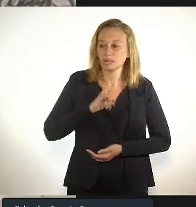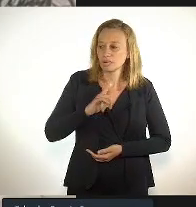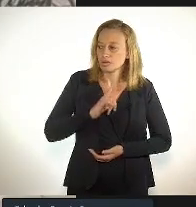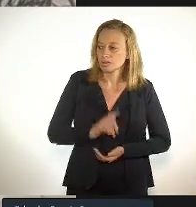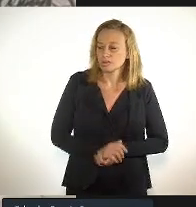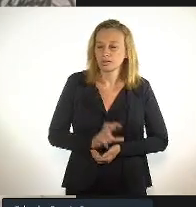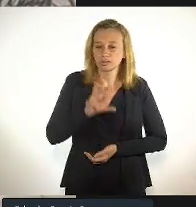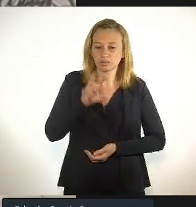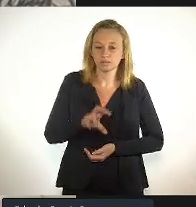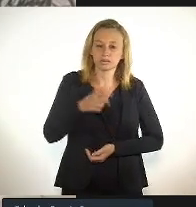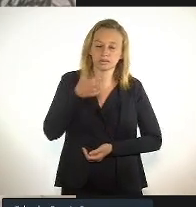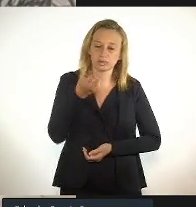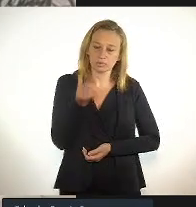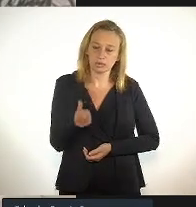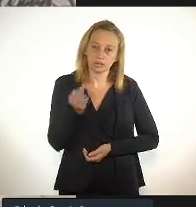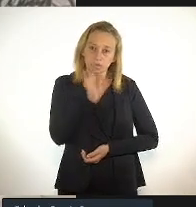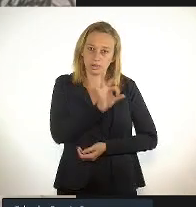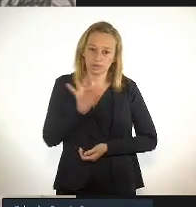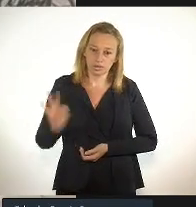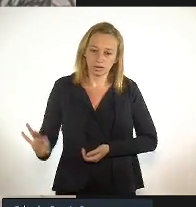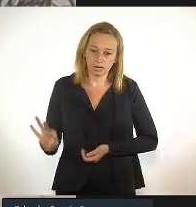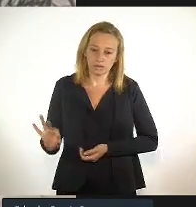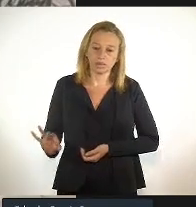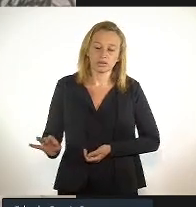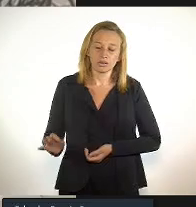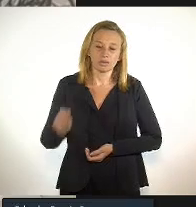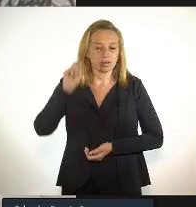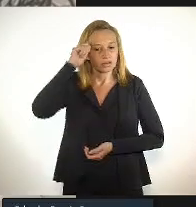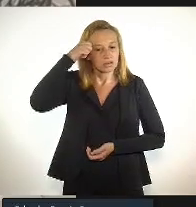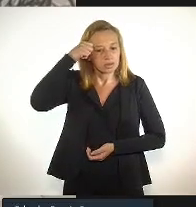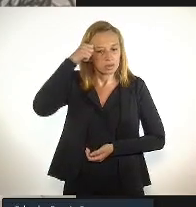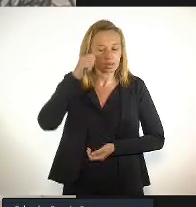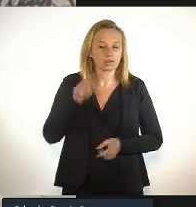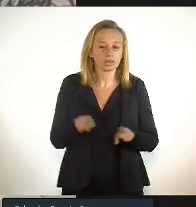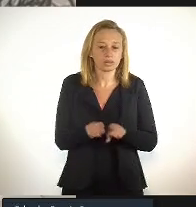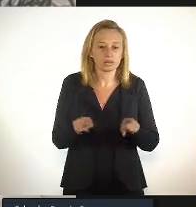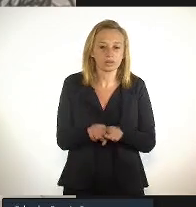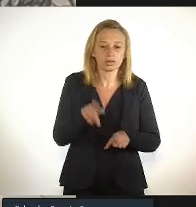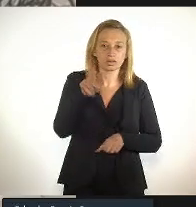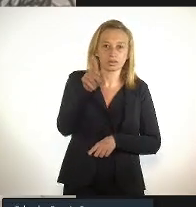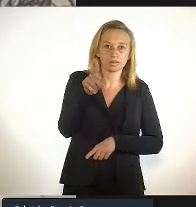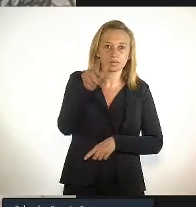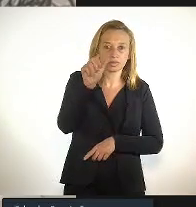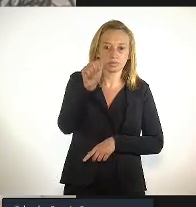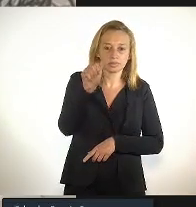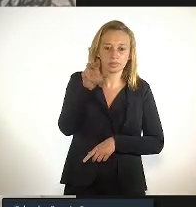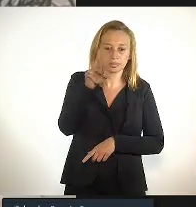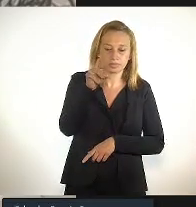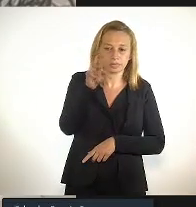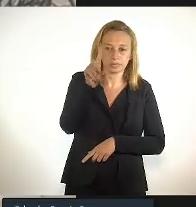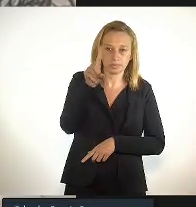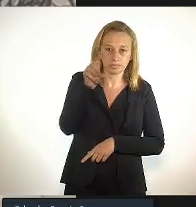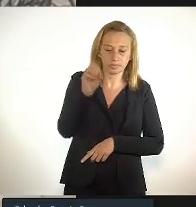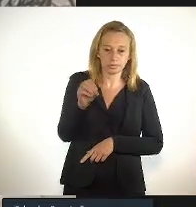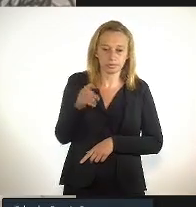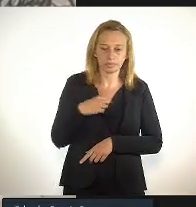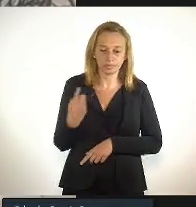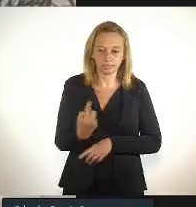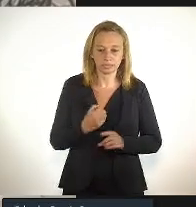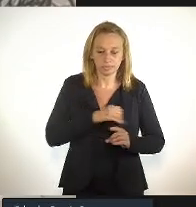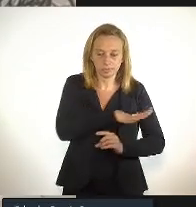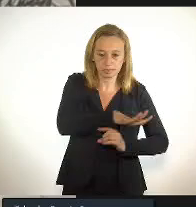de 56% de pretos e pardos na nossa sociedade, que, infelizmente,